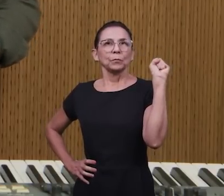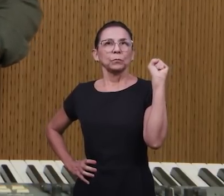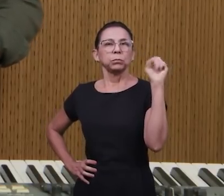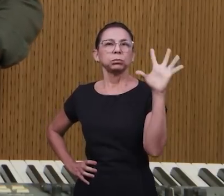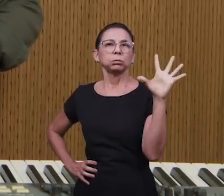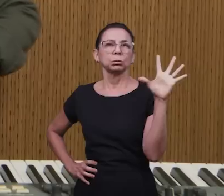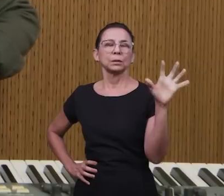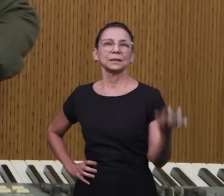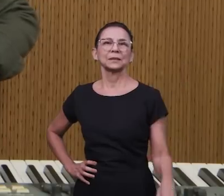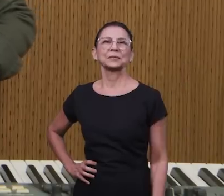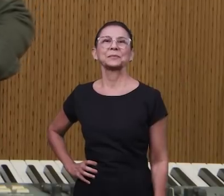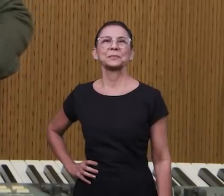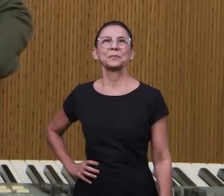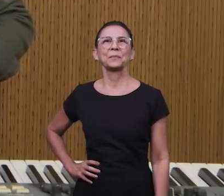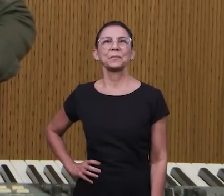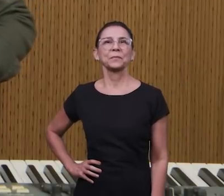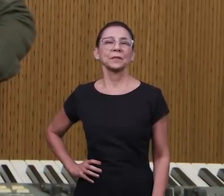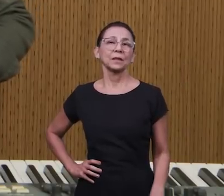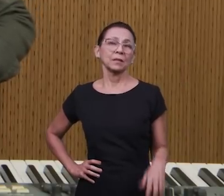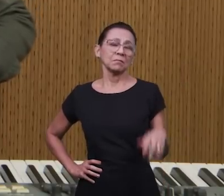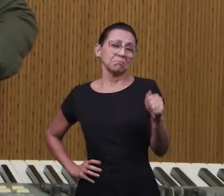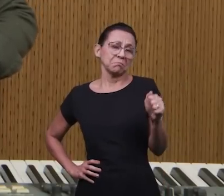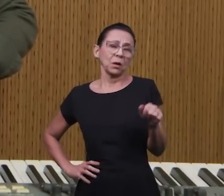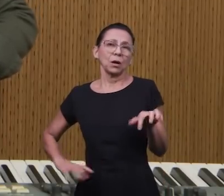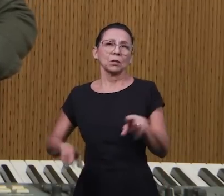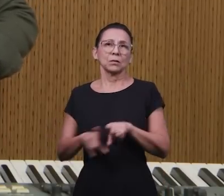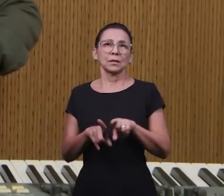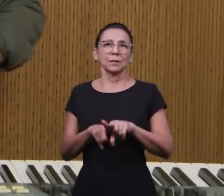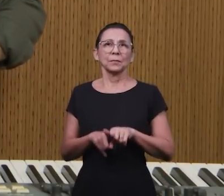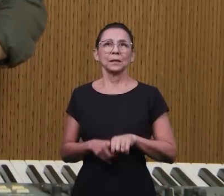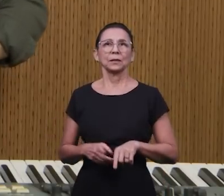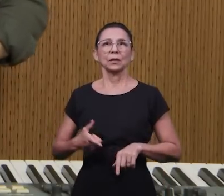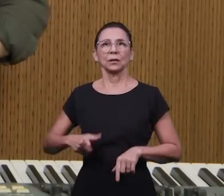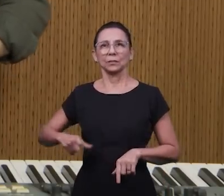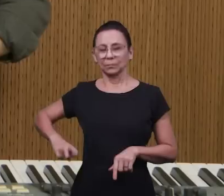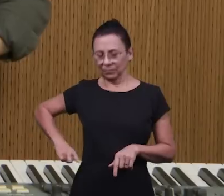Solta. Eu posso fazer com uma consoante. Inspirou.